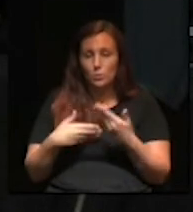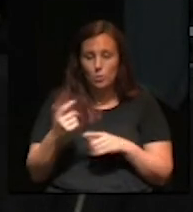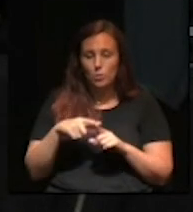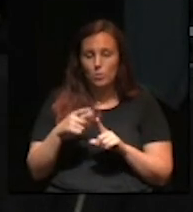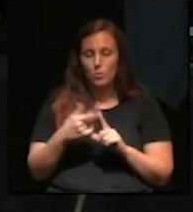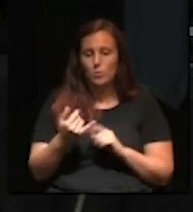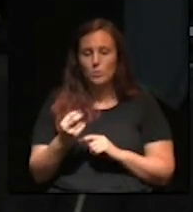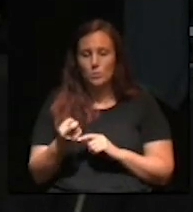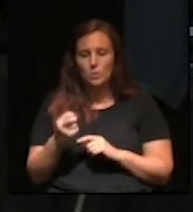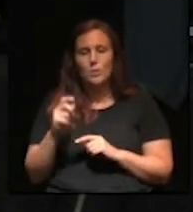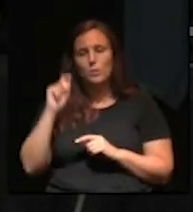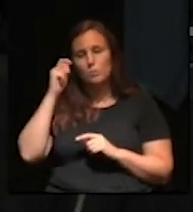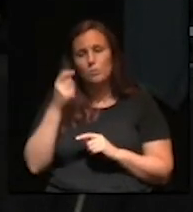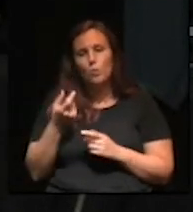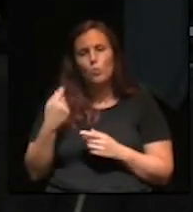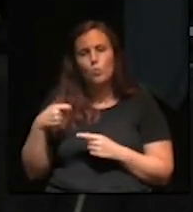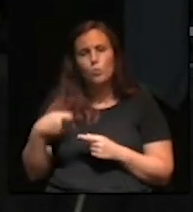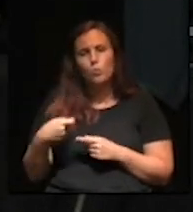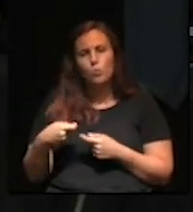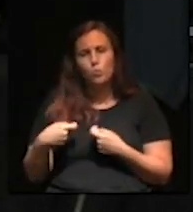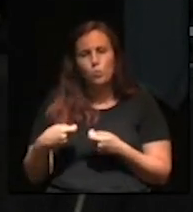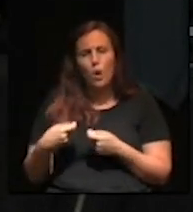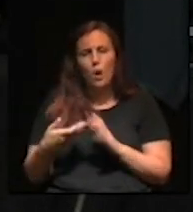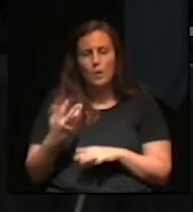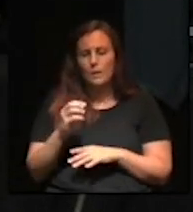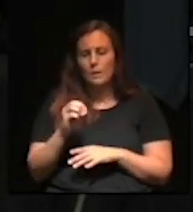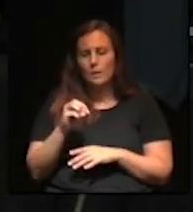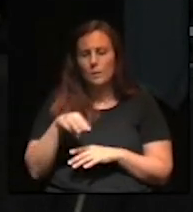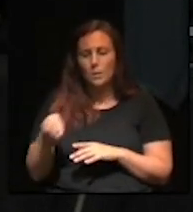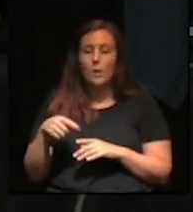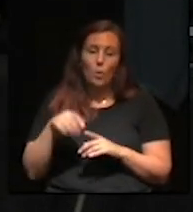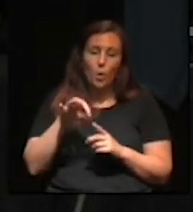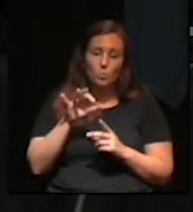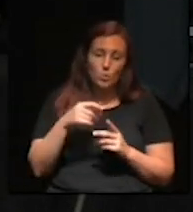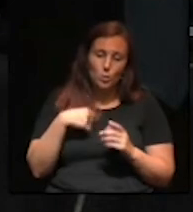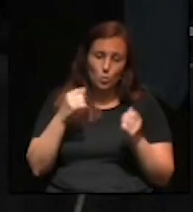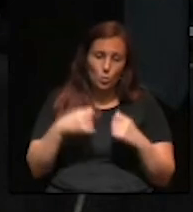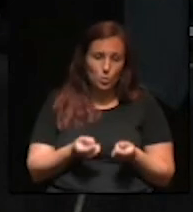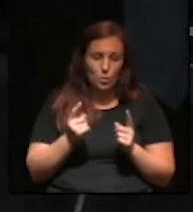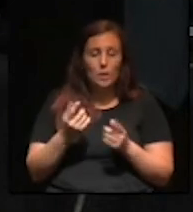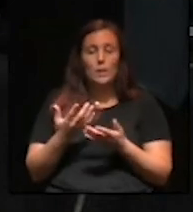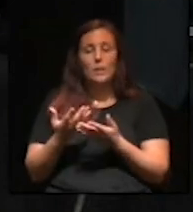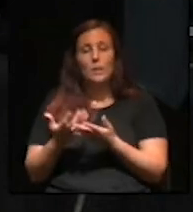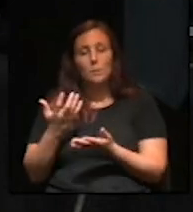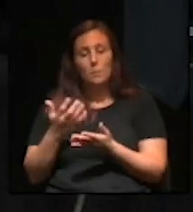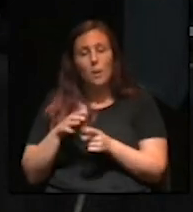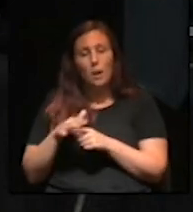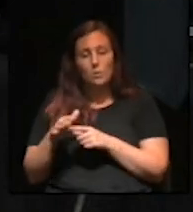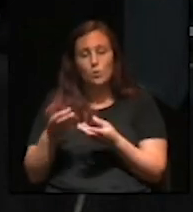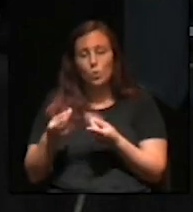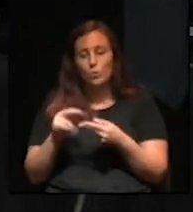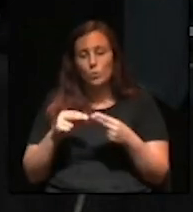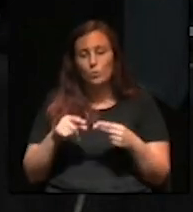em 2023 custou mais de 30 milhões. São opções de que discordamos pelo severo impacto nas contas da Câmara, ao